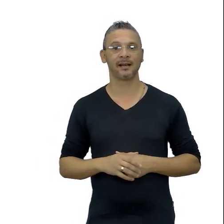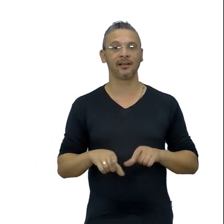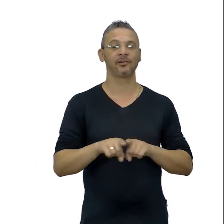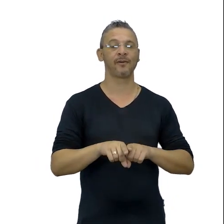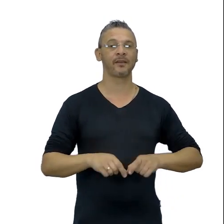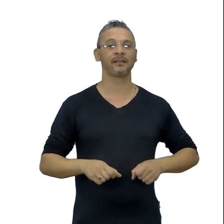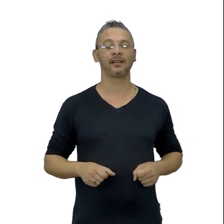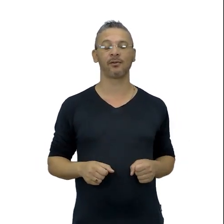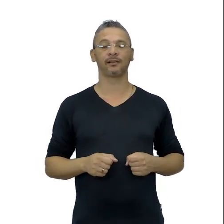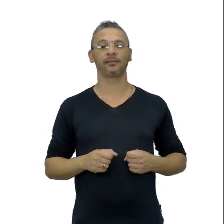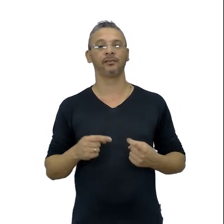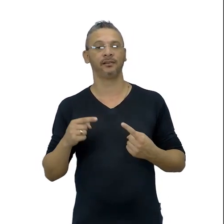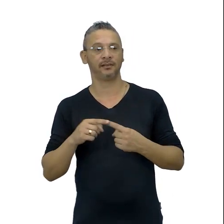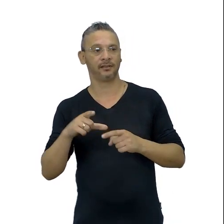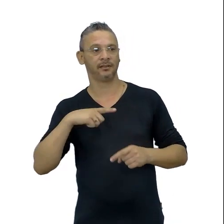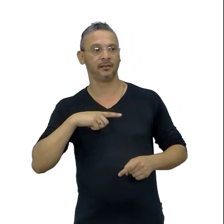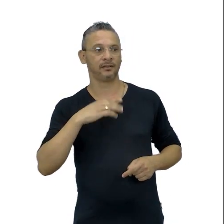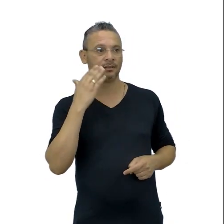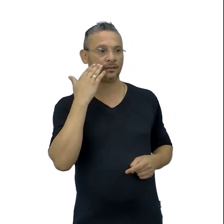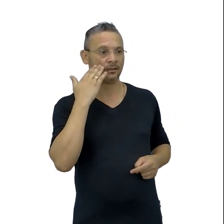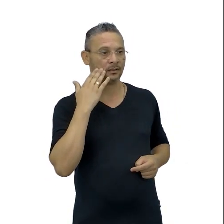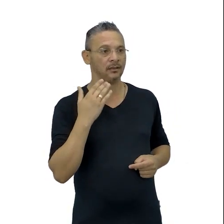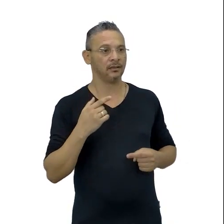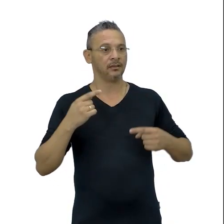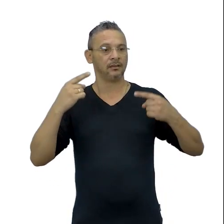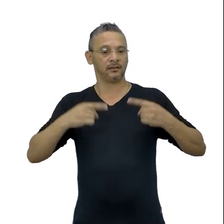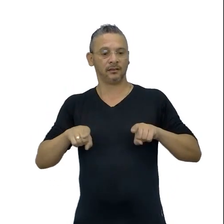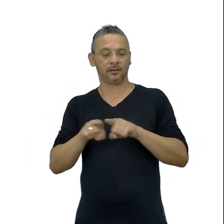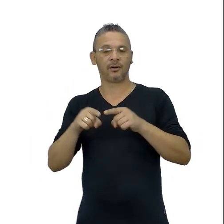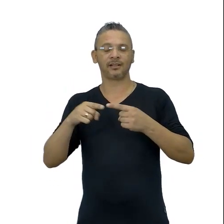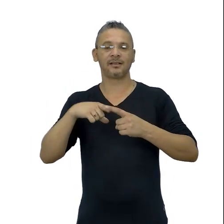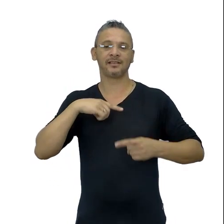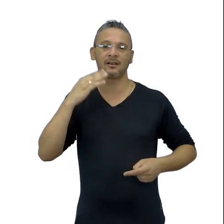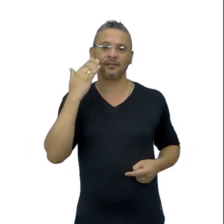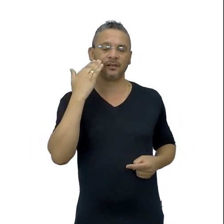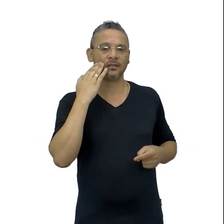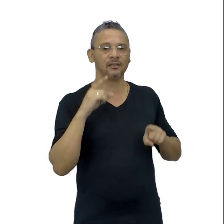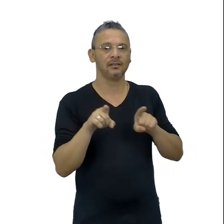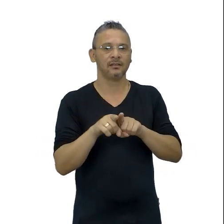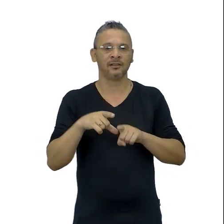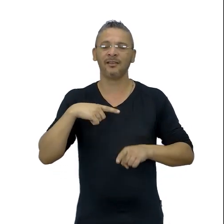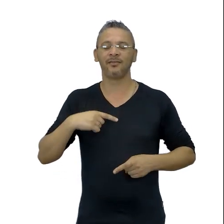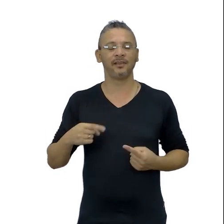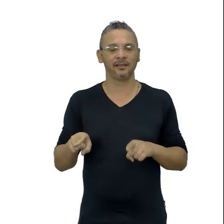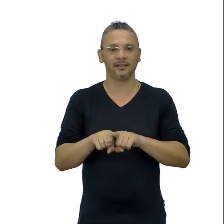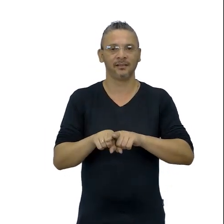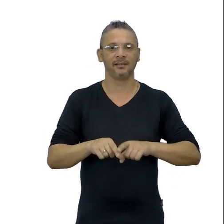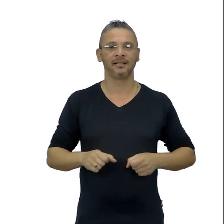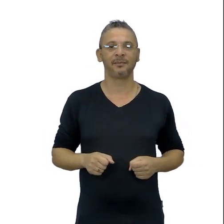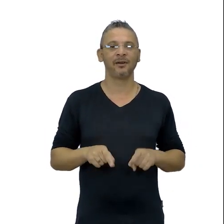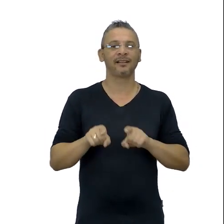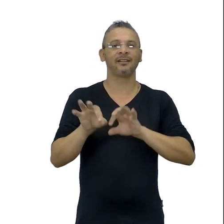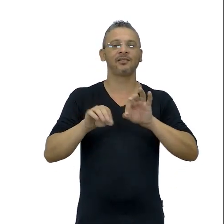Então, cabe a nós, né, esse desafio de assumir o processo de recuperação e aprendizagem dos